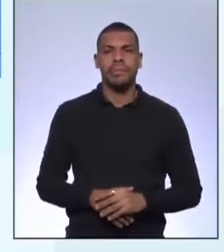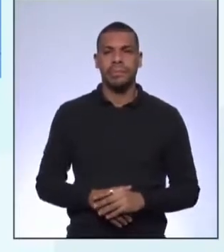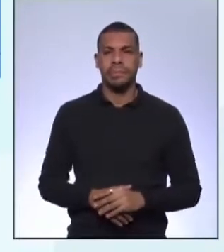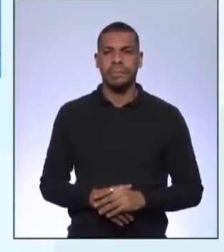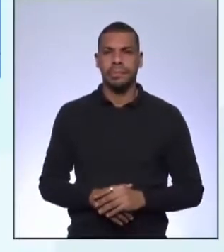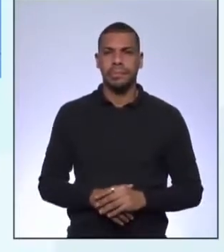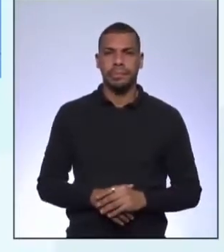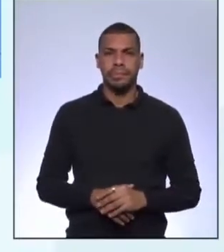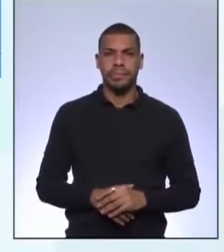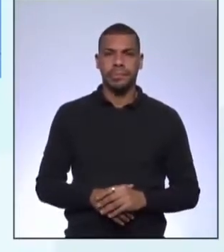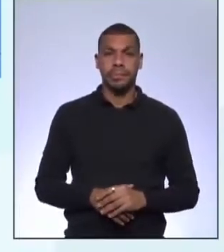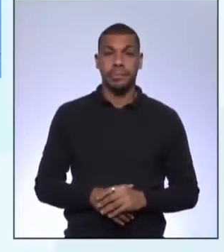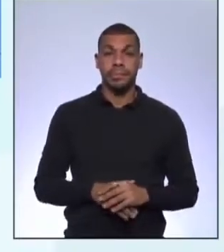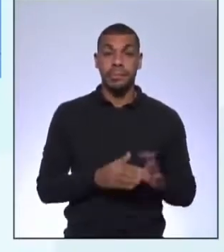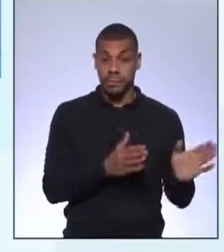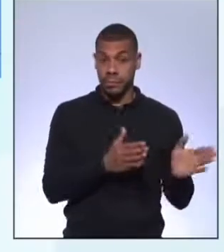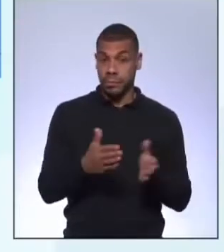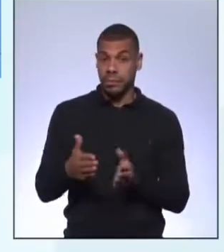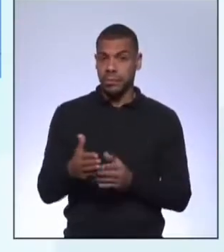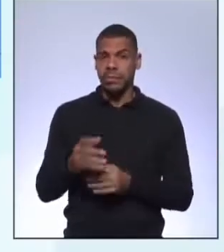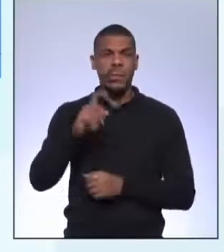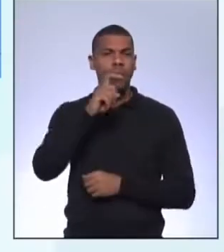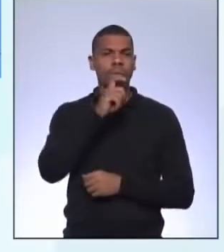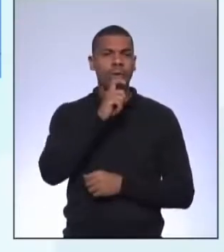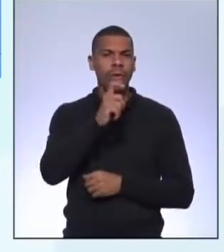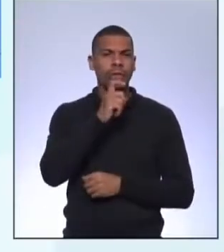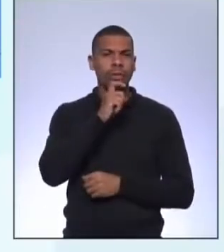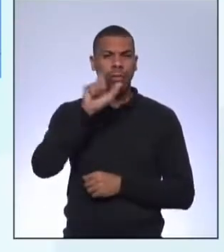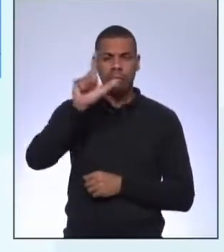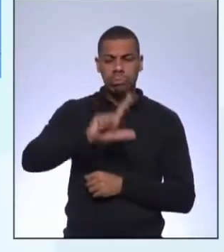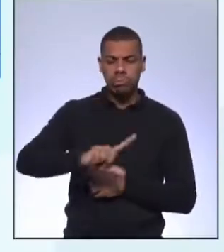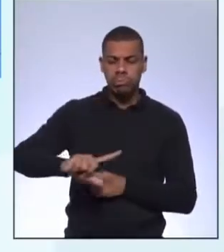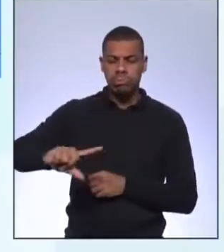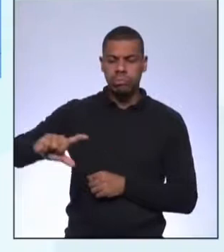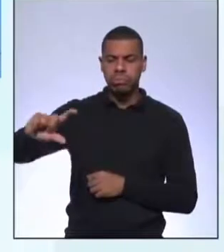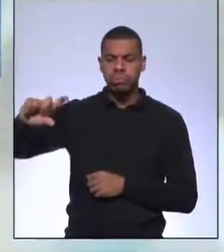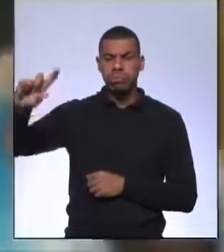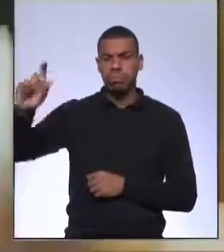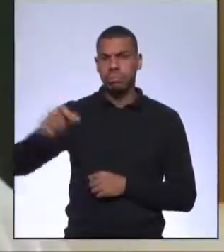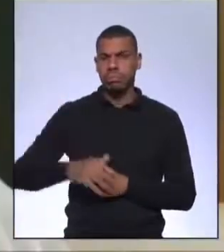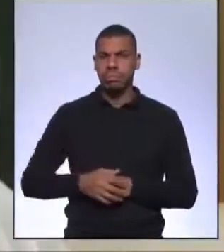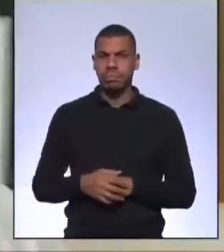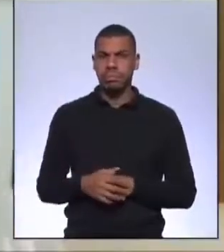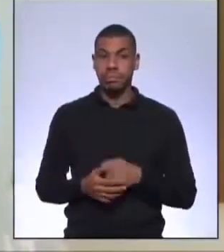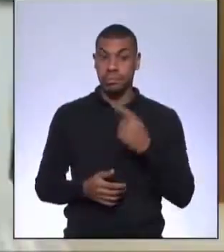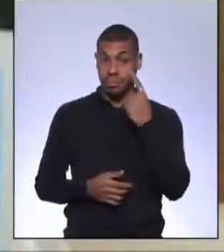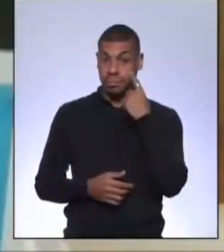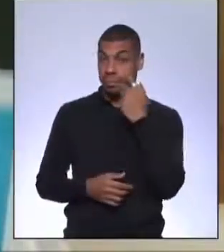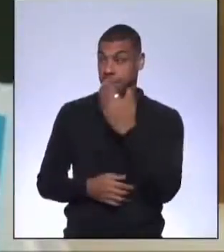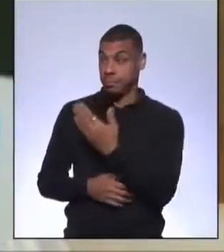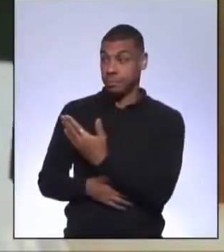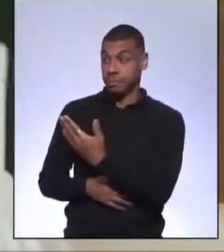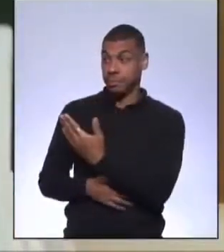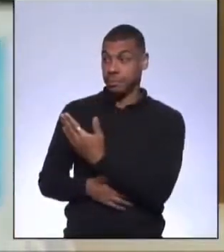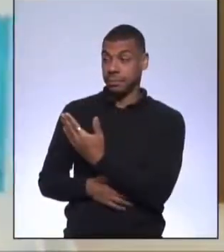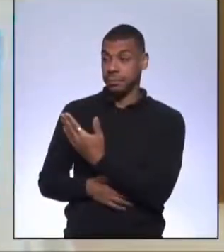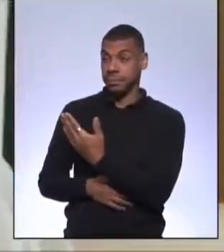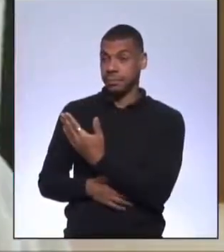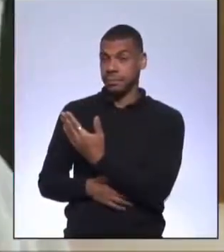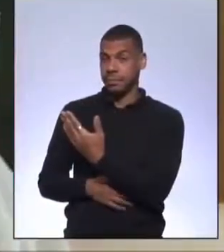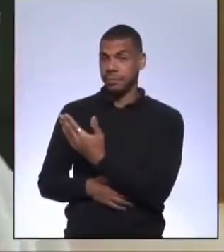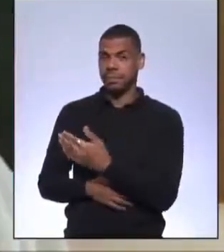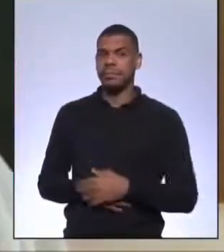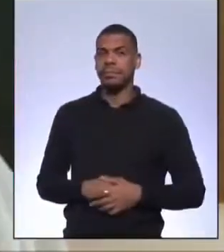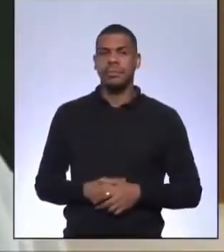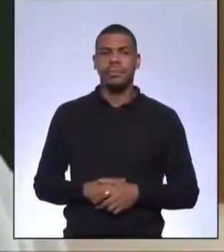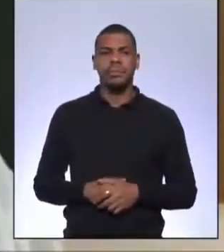do Cerrado, a gente tem uma manchona verde. Tá bom, gente? Ó, se voltar a imagem para mim aqui, tá? Ó, a gente tem